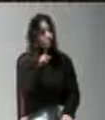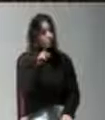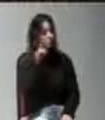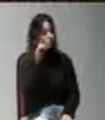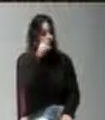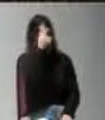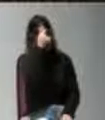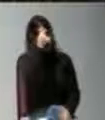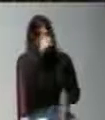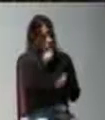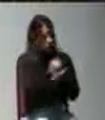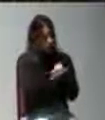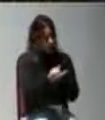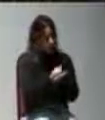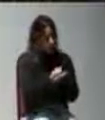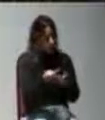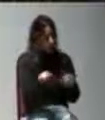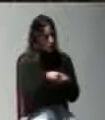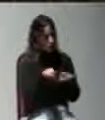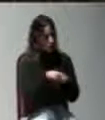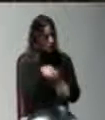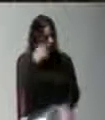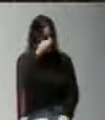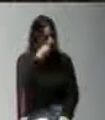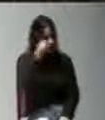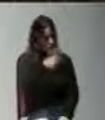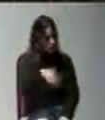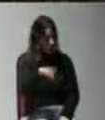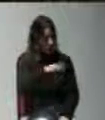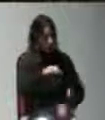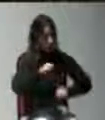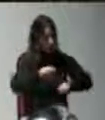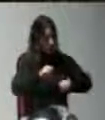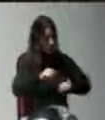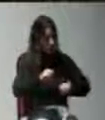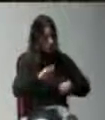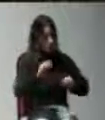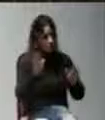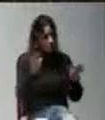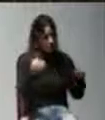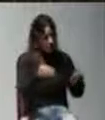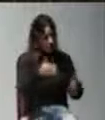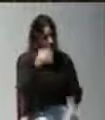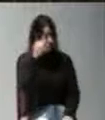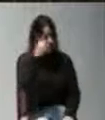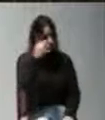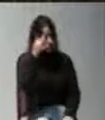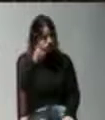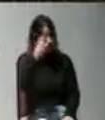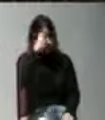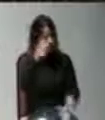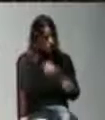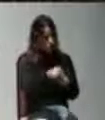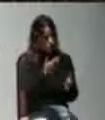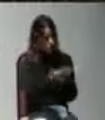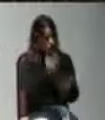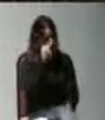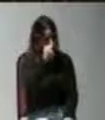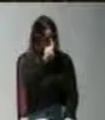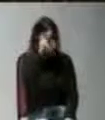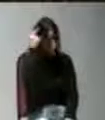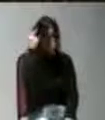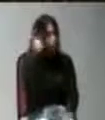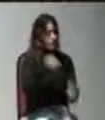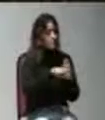tem experiência na área de educação e de comunicação, com ênfase em filosofia da cultura e estudos foucaultianos. Suas pesquisas tratam